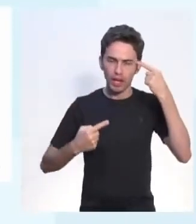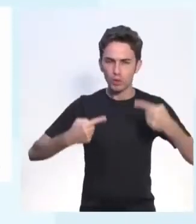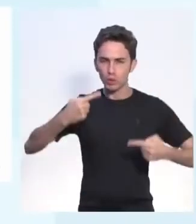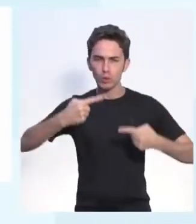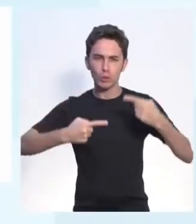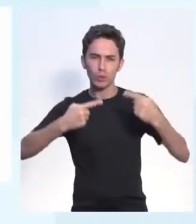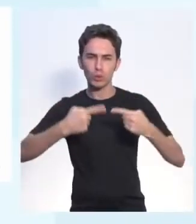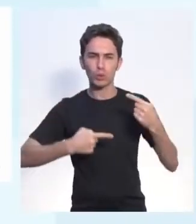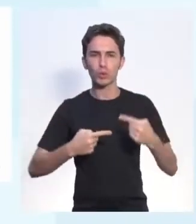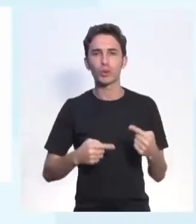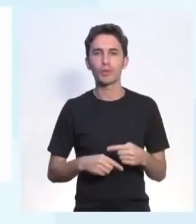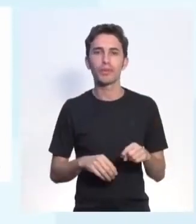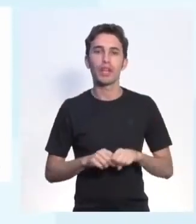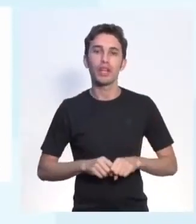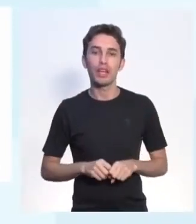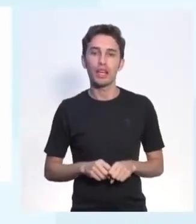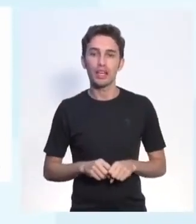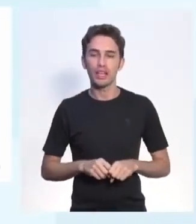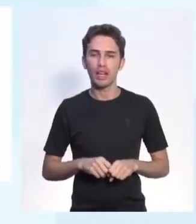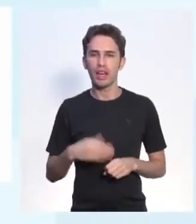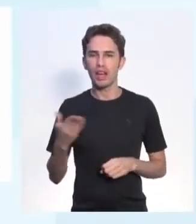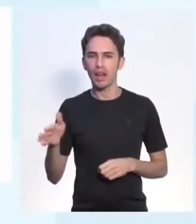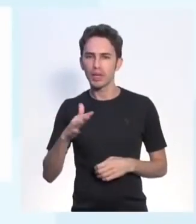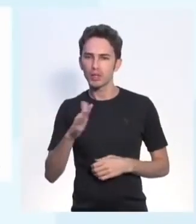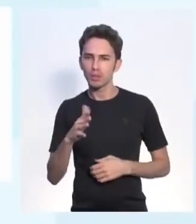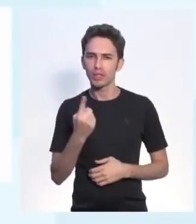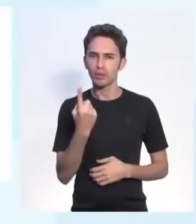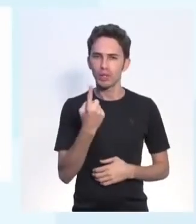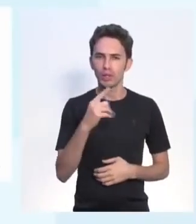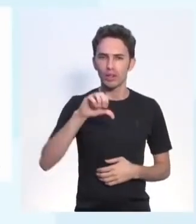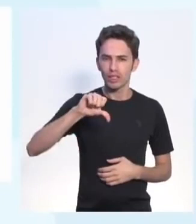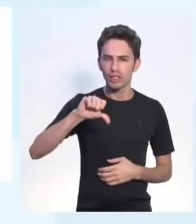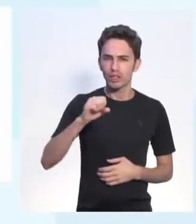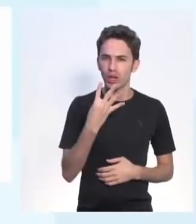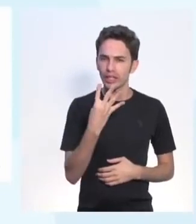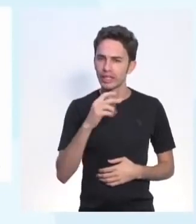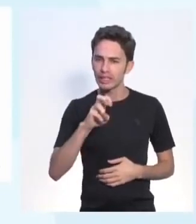De 1945, final da Segunda Guerra Mundial,